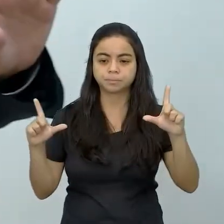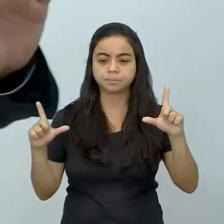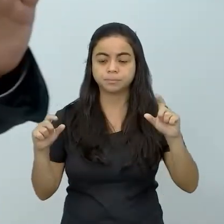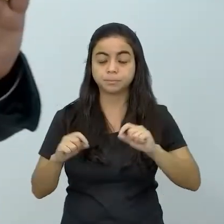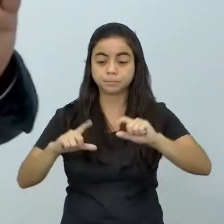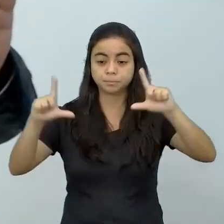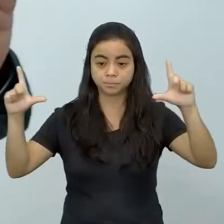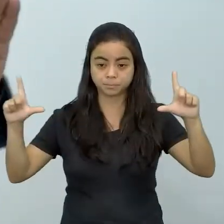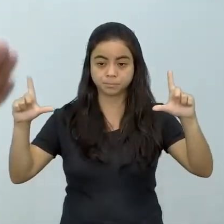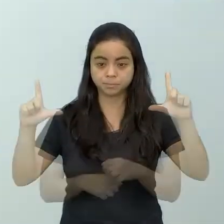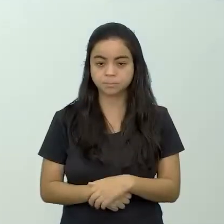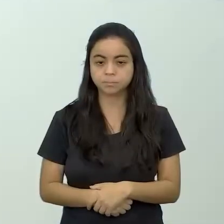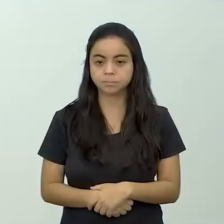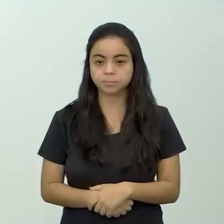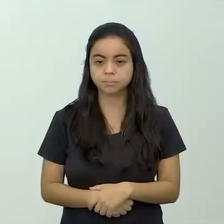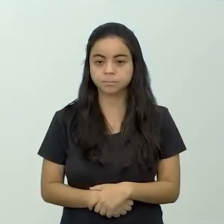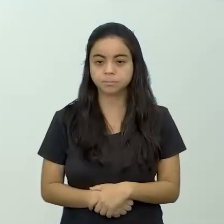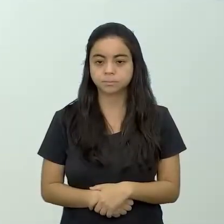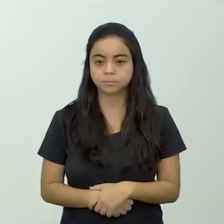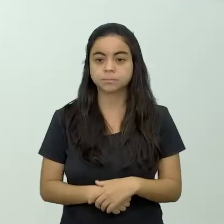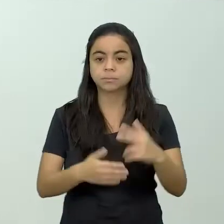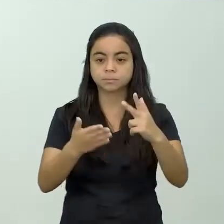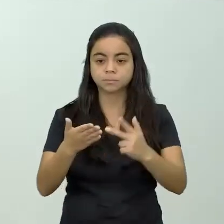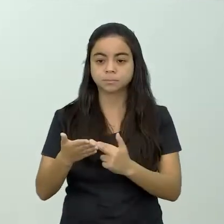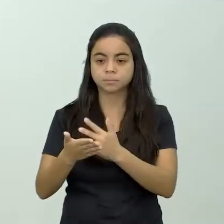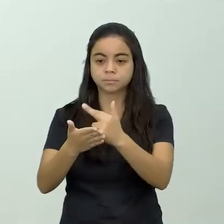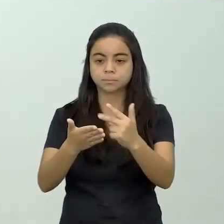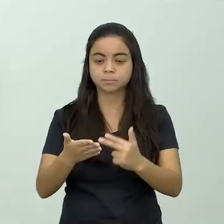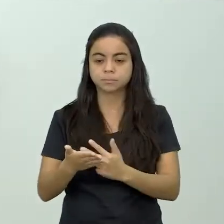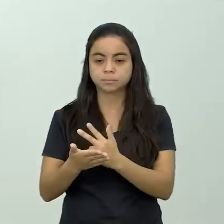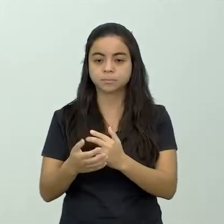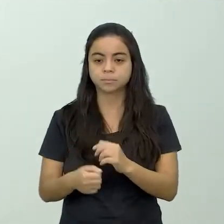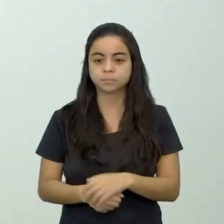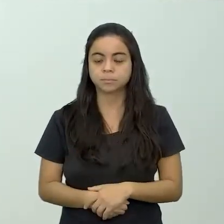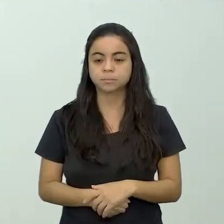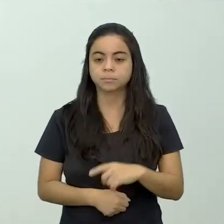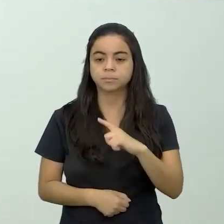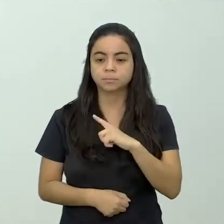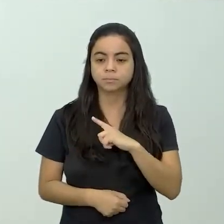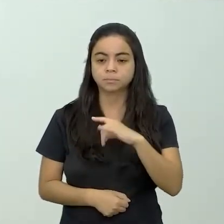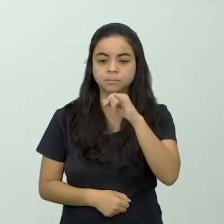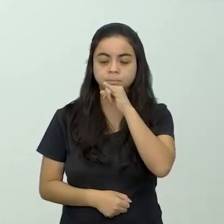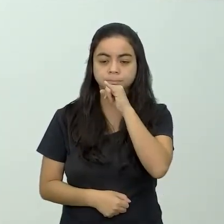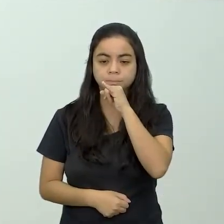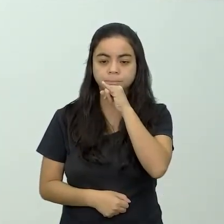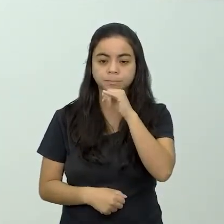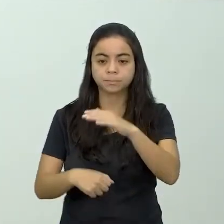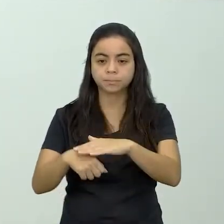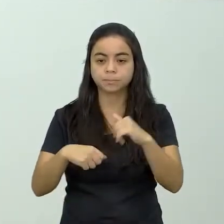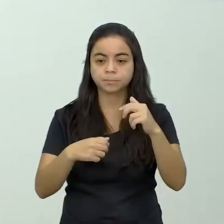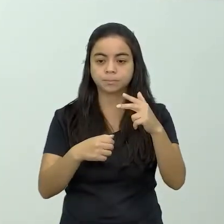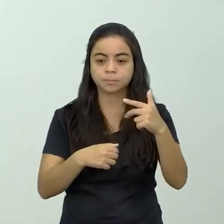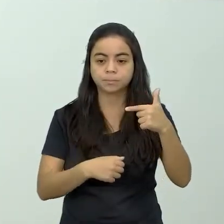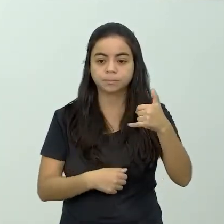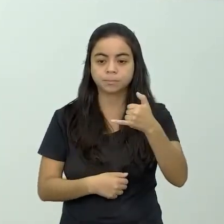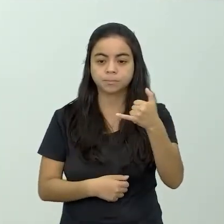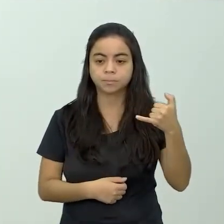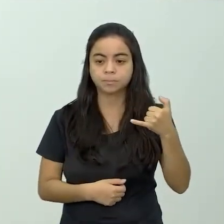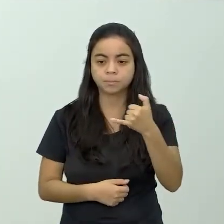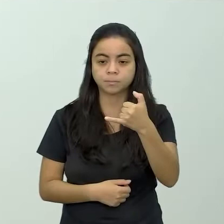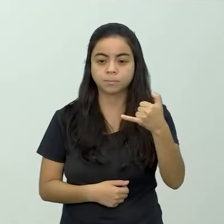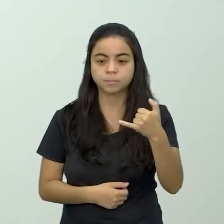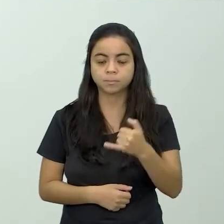vamos para a tela dá para ser vamos lá os desenhos aqui olha só aqui a gente tem aqui ó Deixa eu chamar aqui a caneta